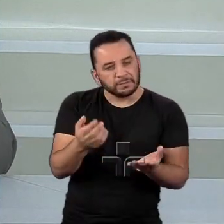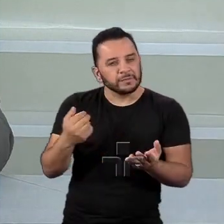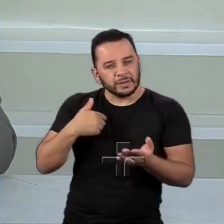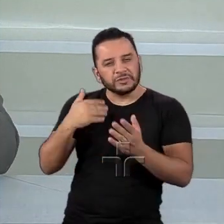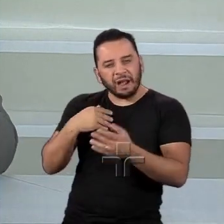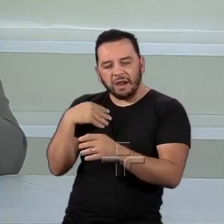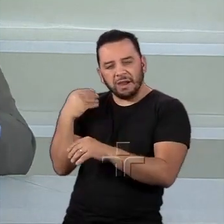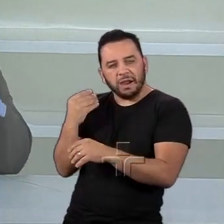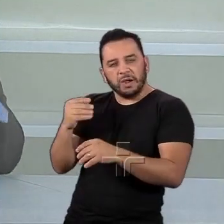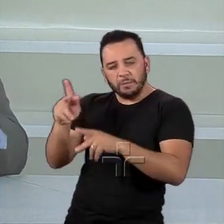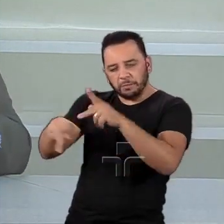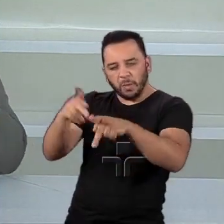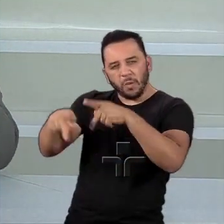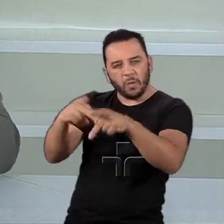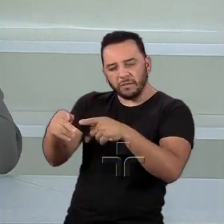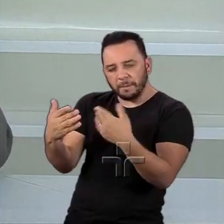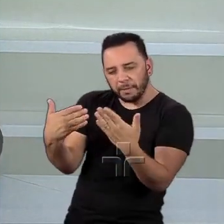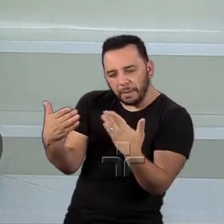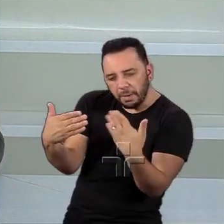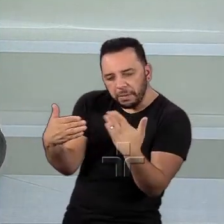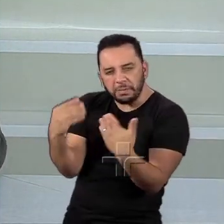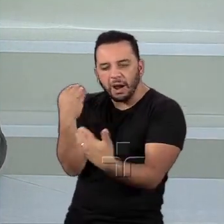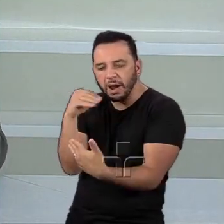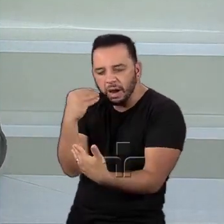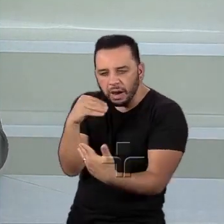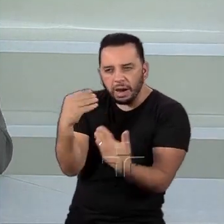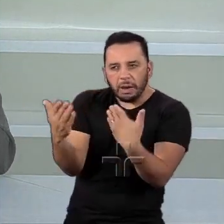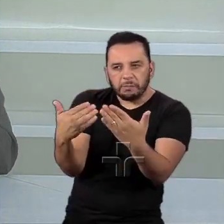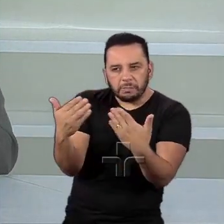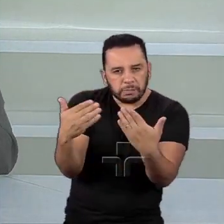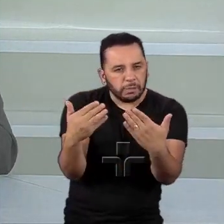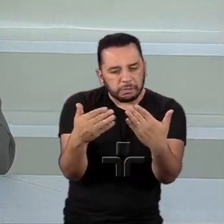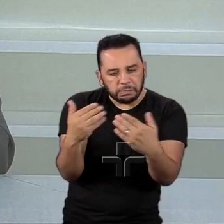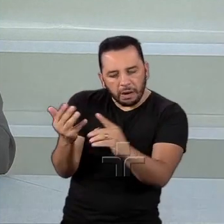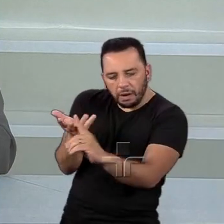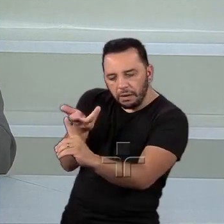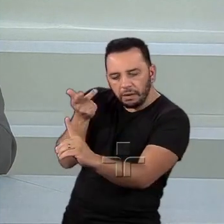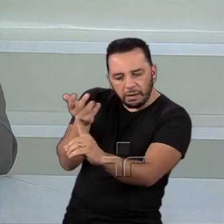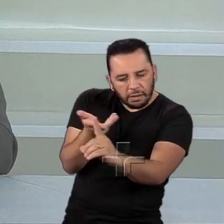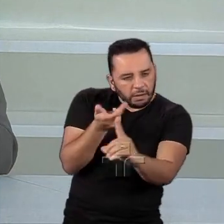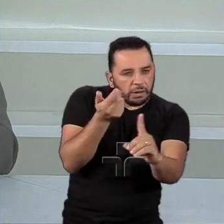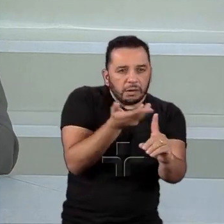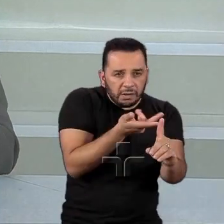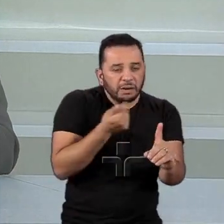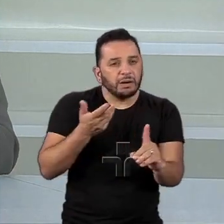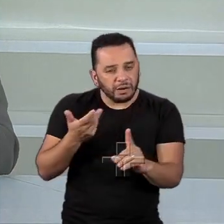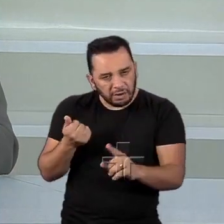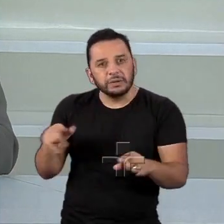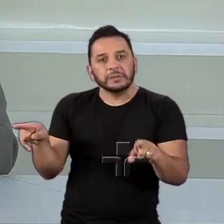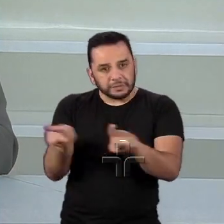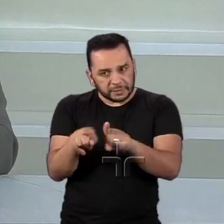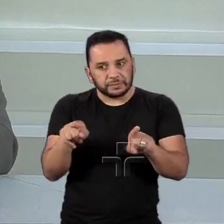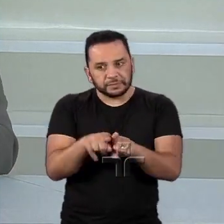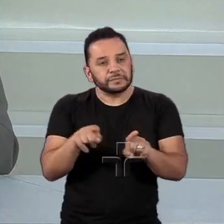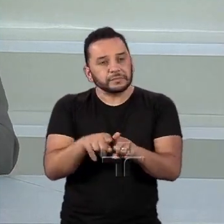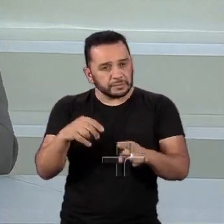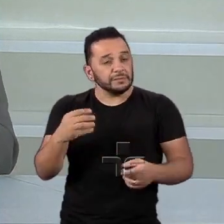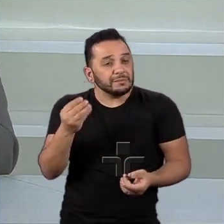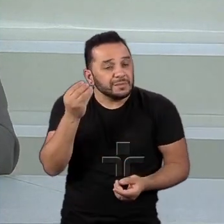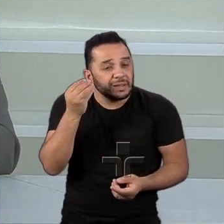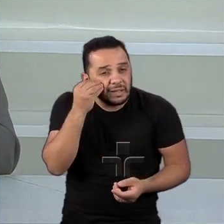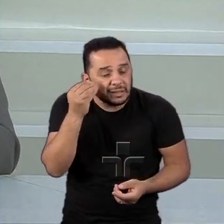hora para outra, mas tentar conversar com seus grupos, com as pessoas que você pode influenciar, e também buscar aquela, digamos,